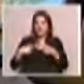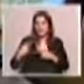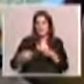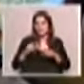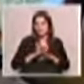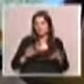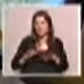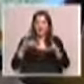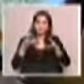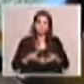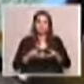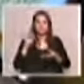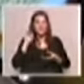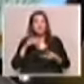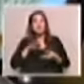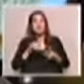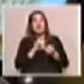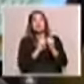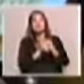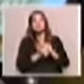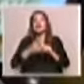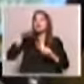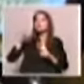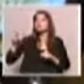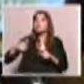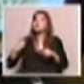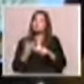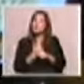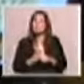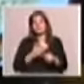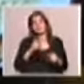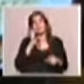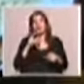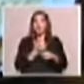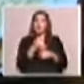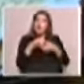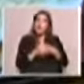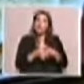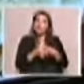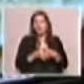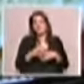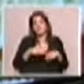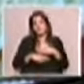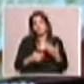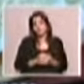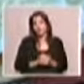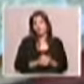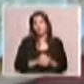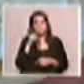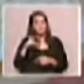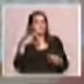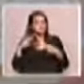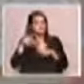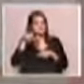tamanho e do seu valor, mas sim adaptá-lo aos consumidores, fazendo unidosos. Uhum. Aliás, há de facto essa perspectiva também